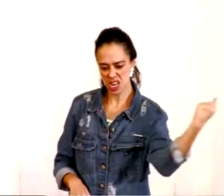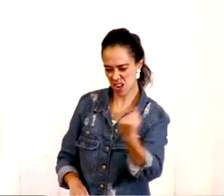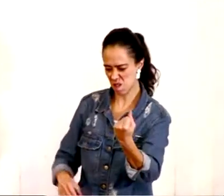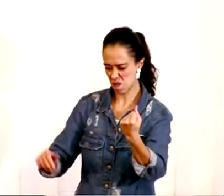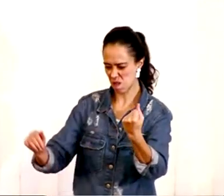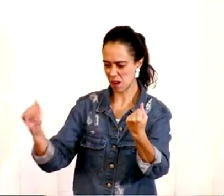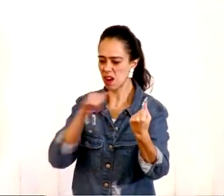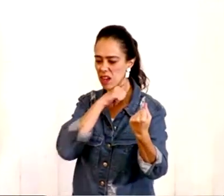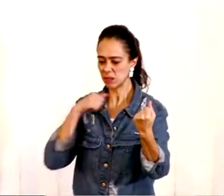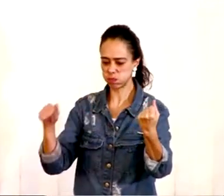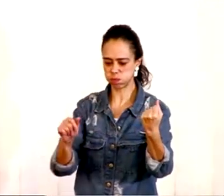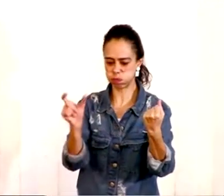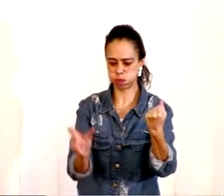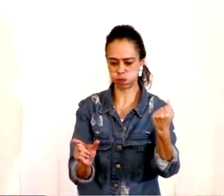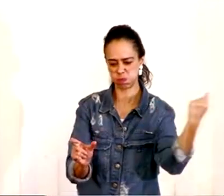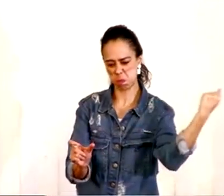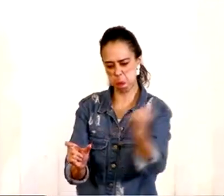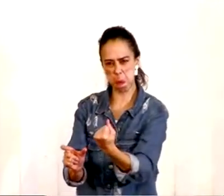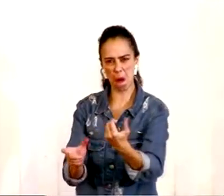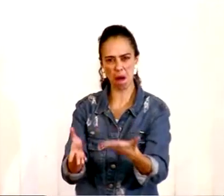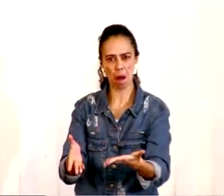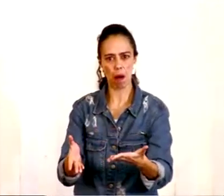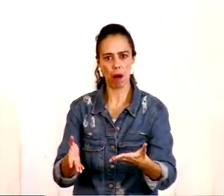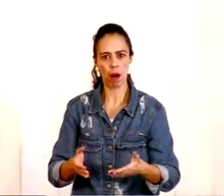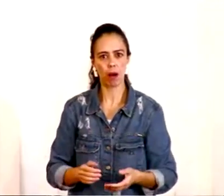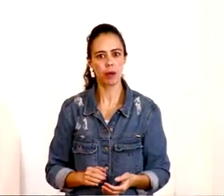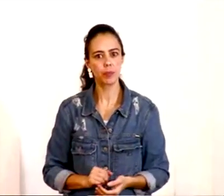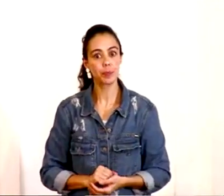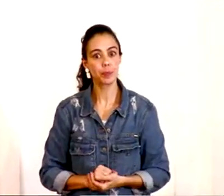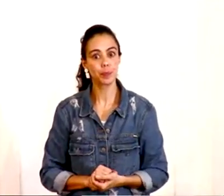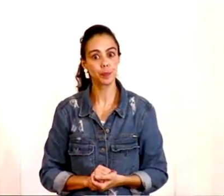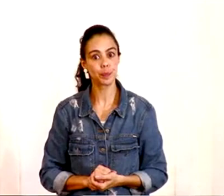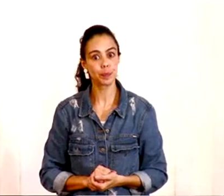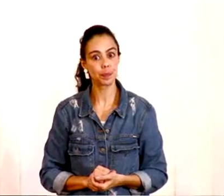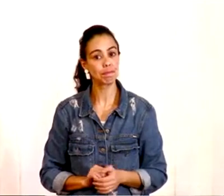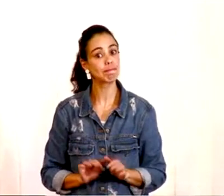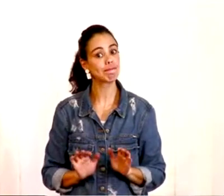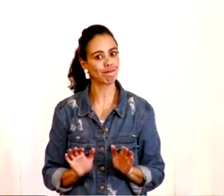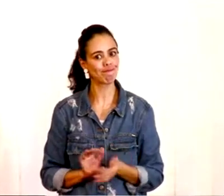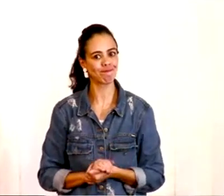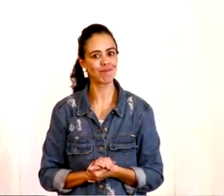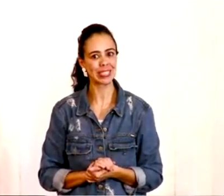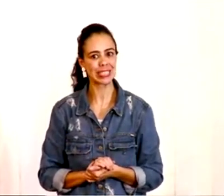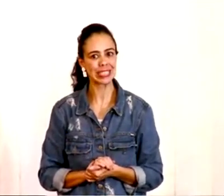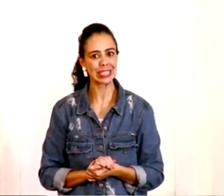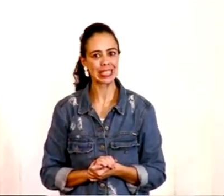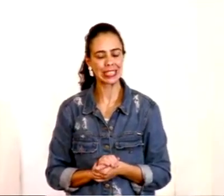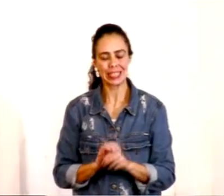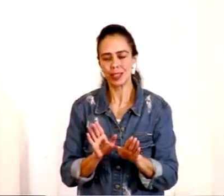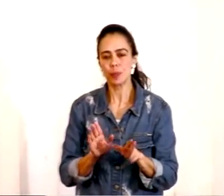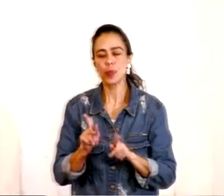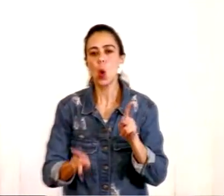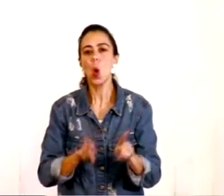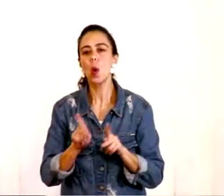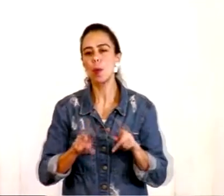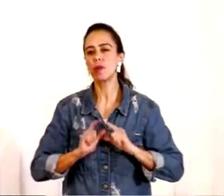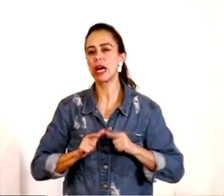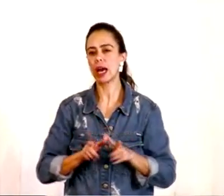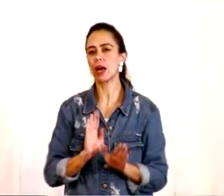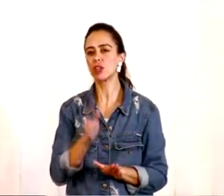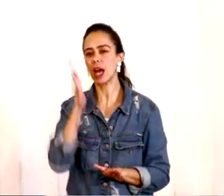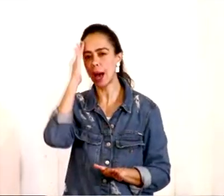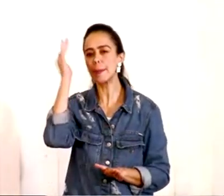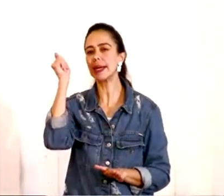o povo de Israel entendia isso aqui. Se vocês lembram daquilo que já falamos do contexto,